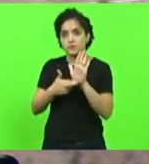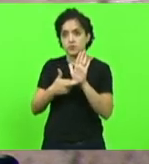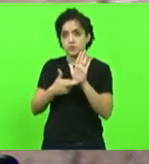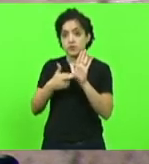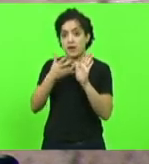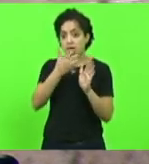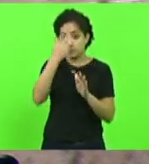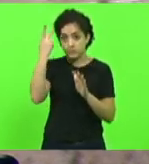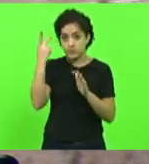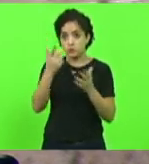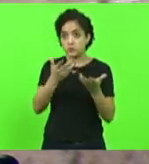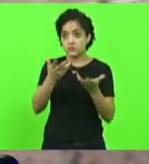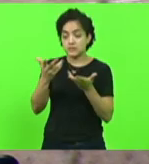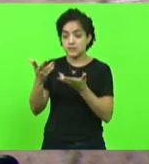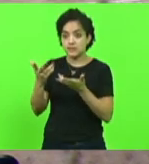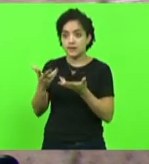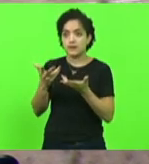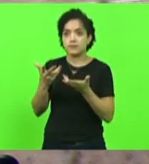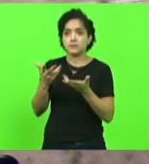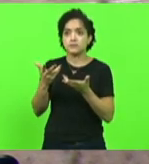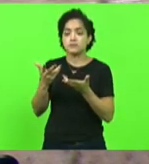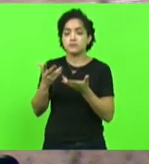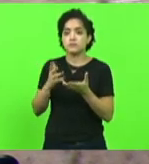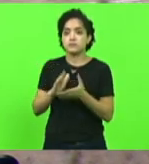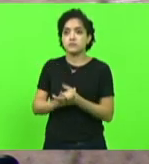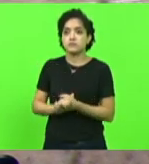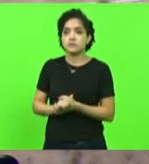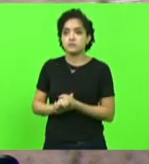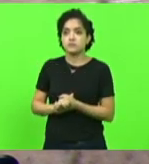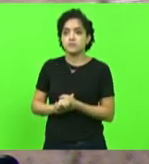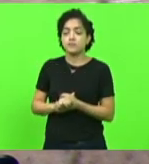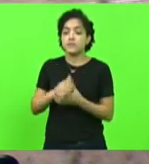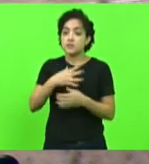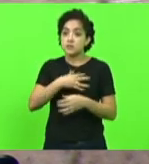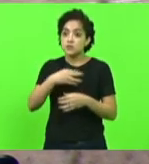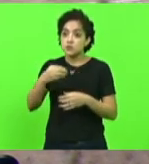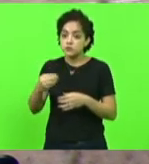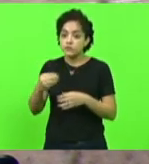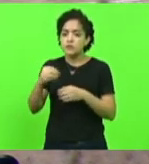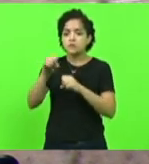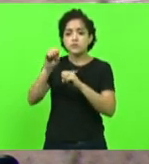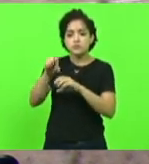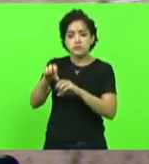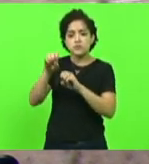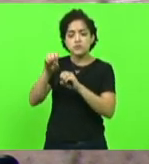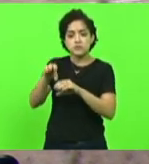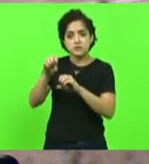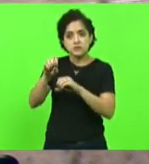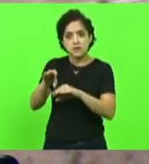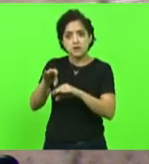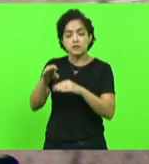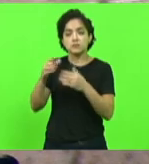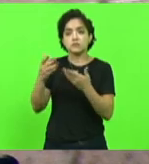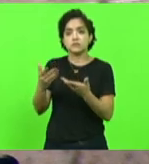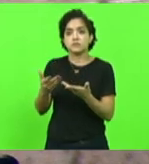mais do que qualquer pessoa nesse mundo, que seus filhos sejam bem educados e bem formados.